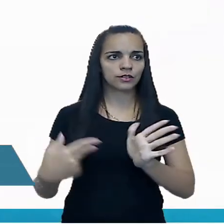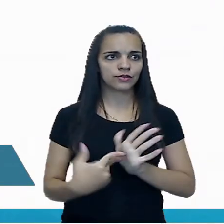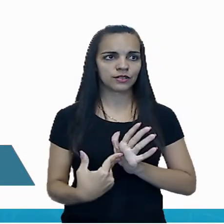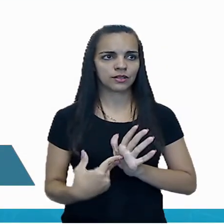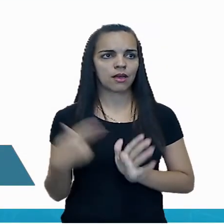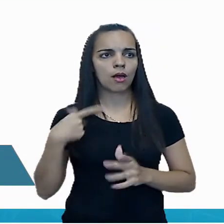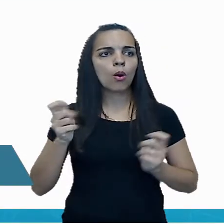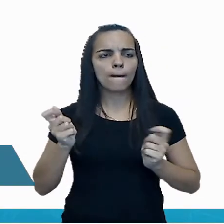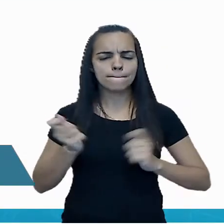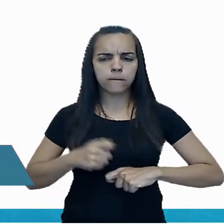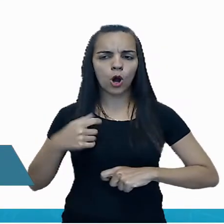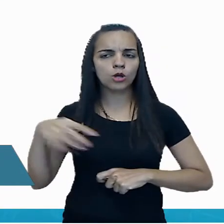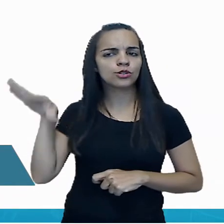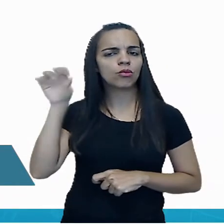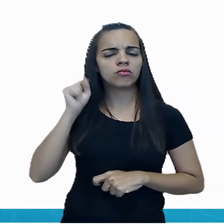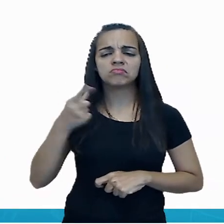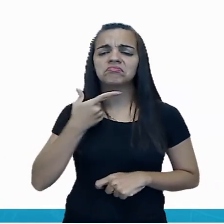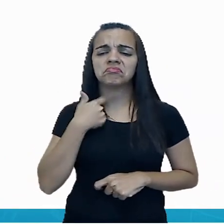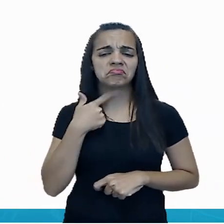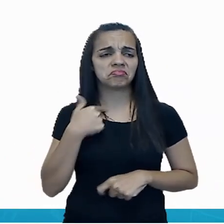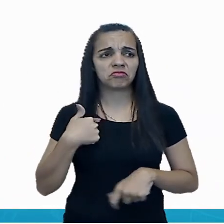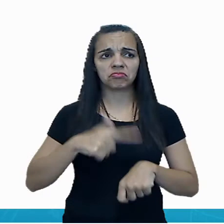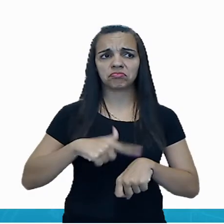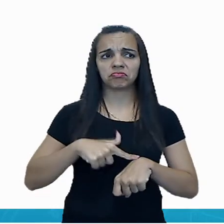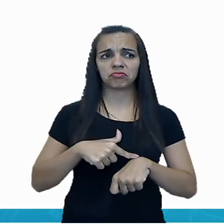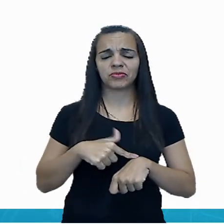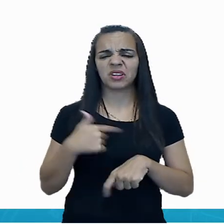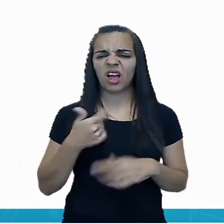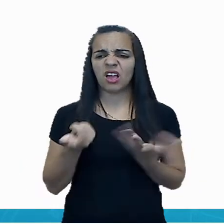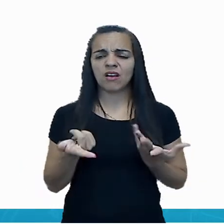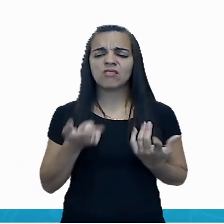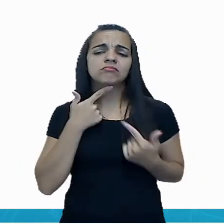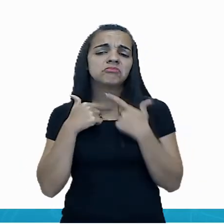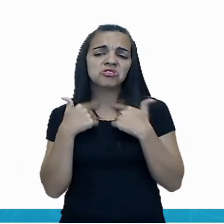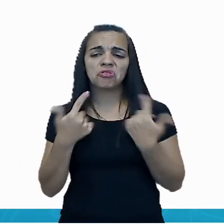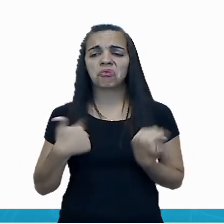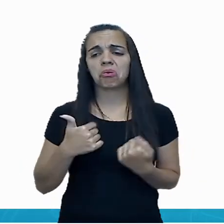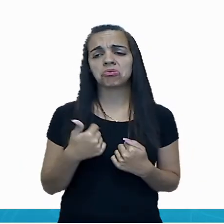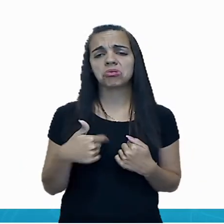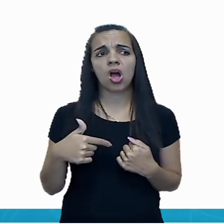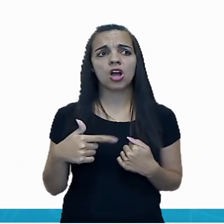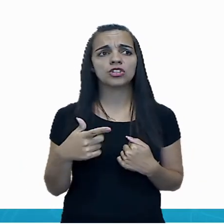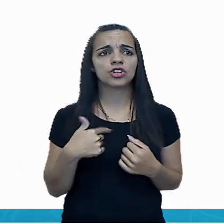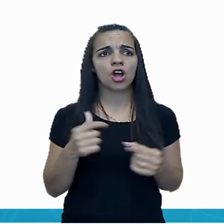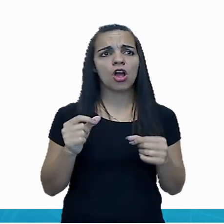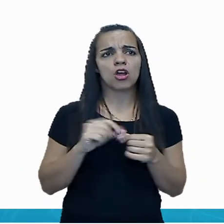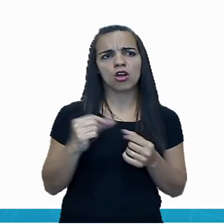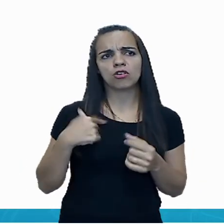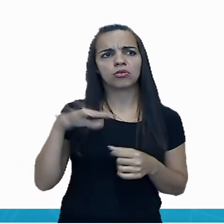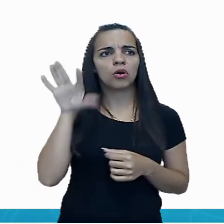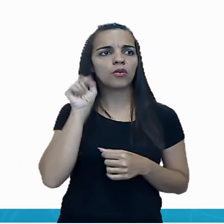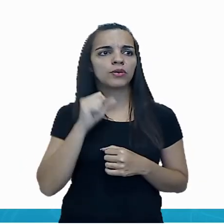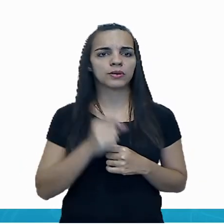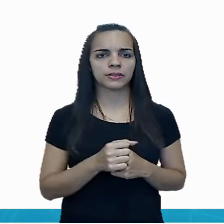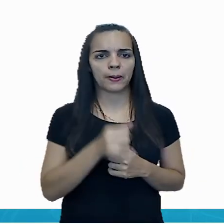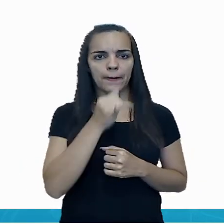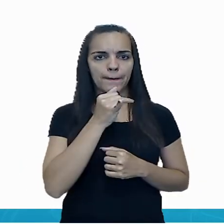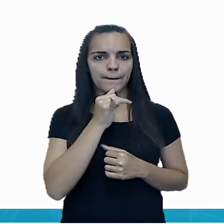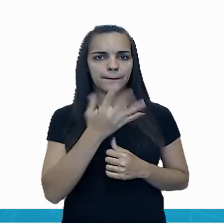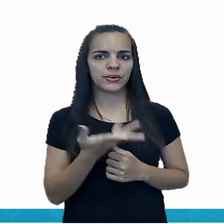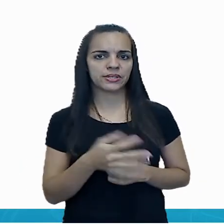posso ouvir a hora em que eu quiser, a hora que eu sentir vontade. E aí a gente vai avaliar, então, algumas